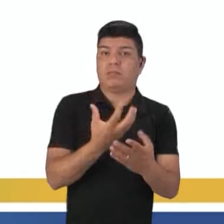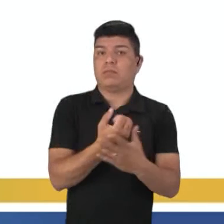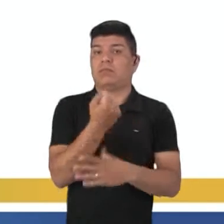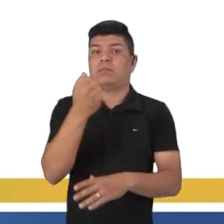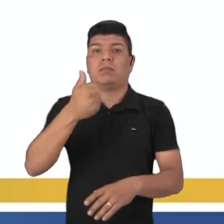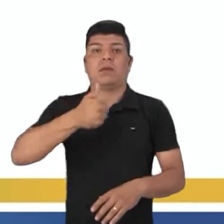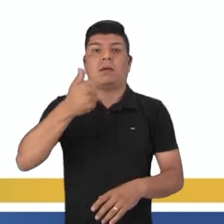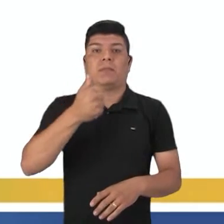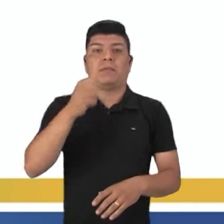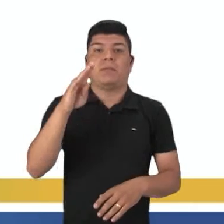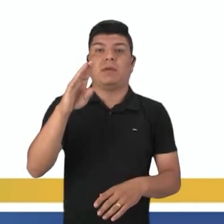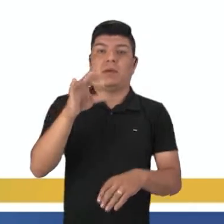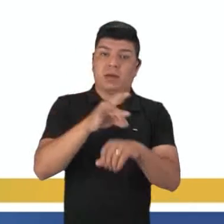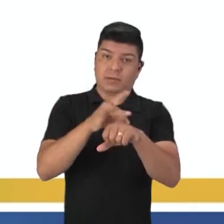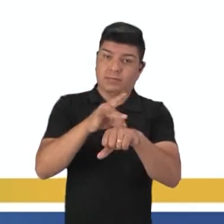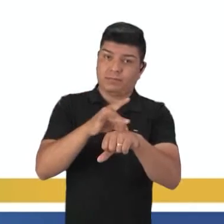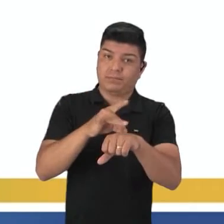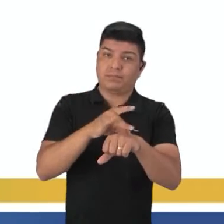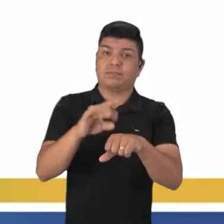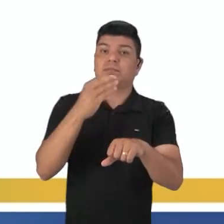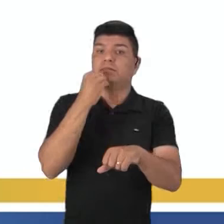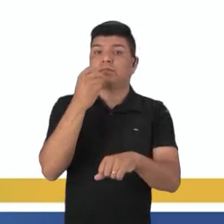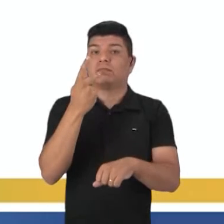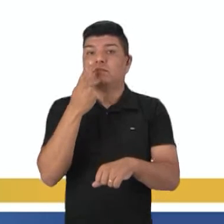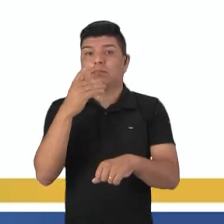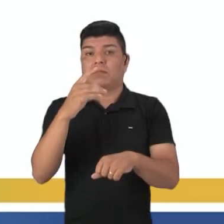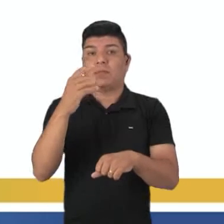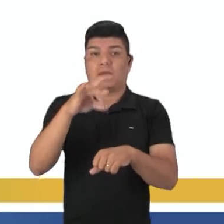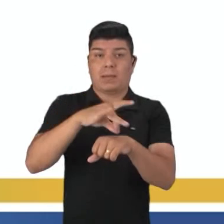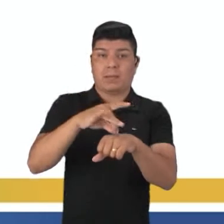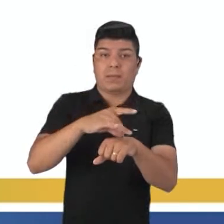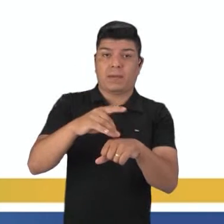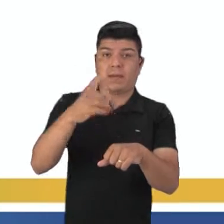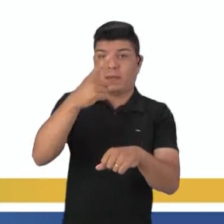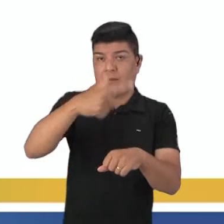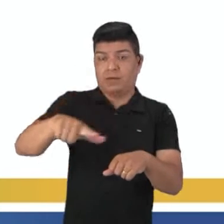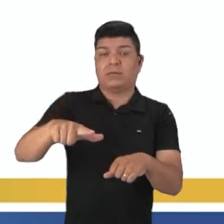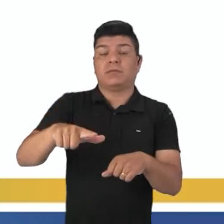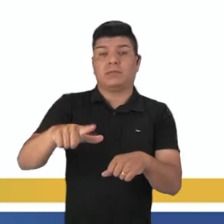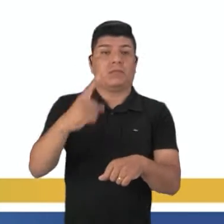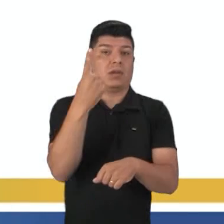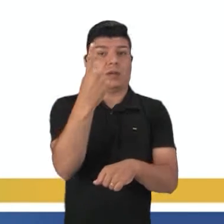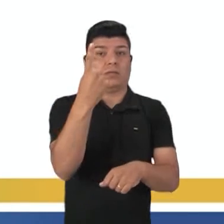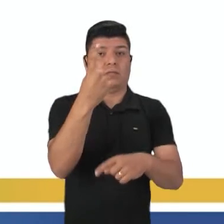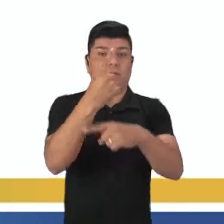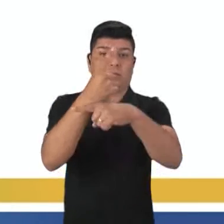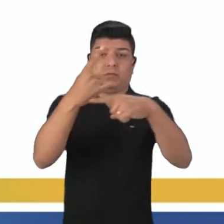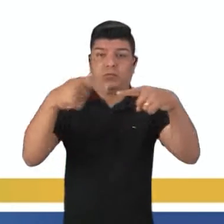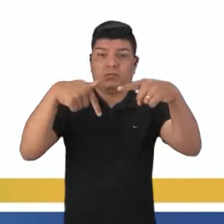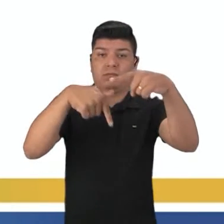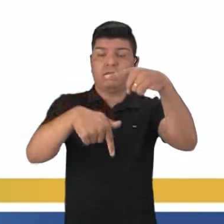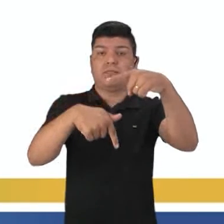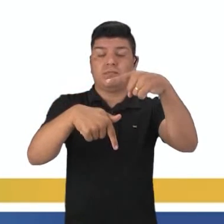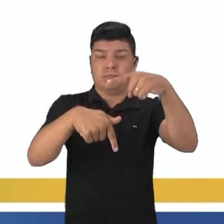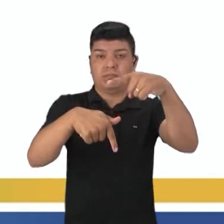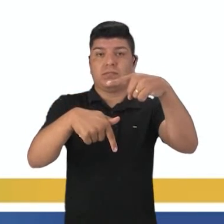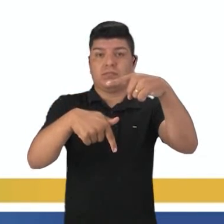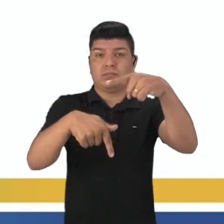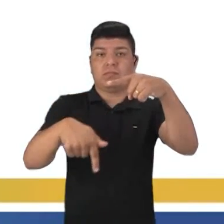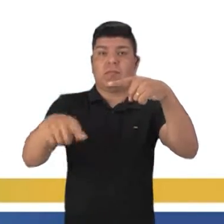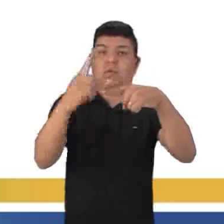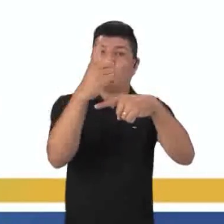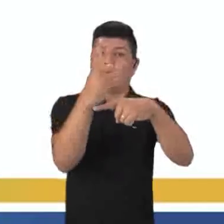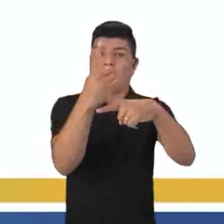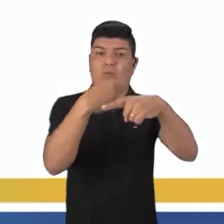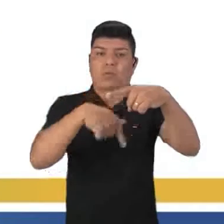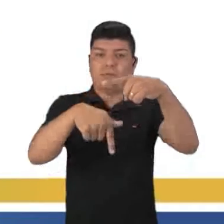primeira que saiu era preta. Então, a probabilidade de sair preta na segunda tentativa é 1 sobre 7, né? Ou 1 em